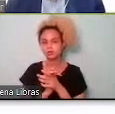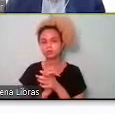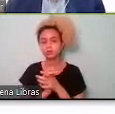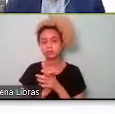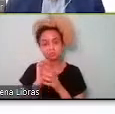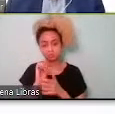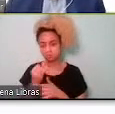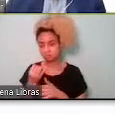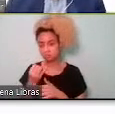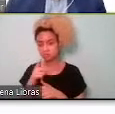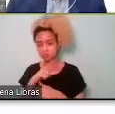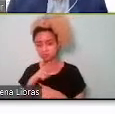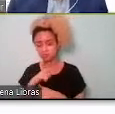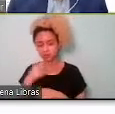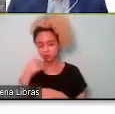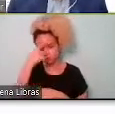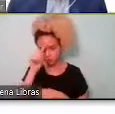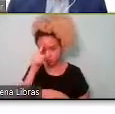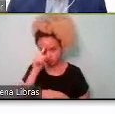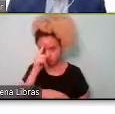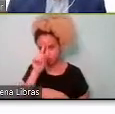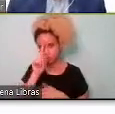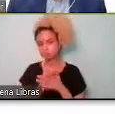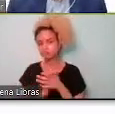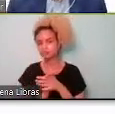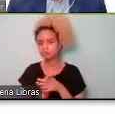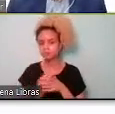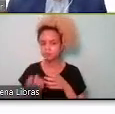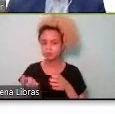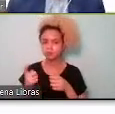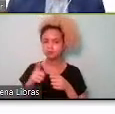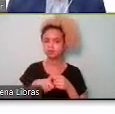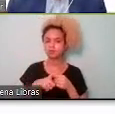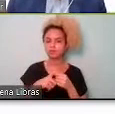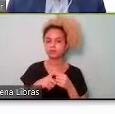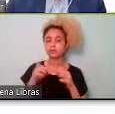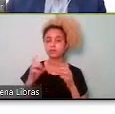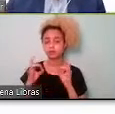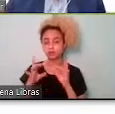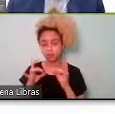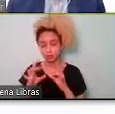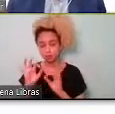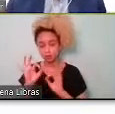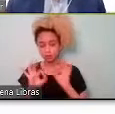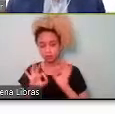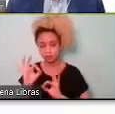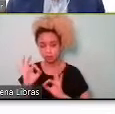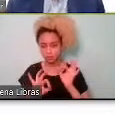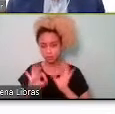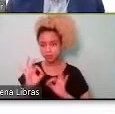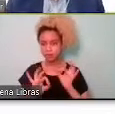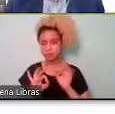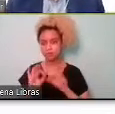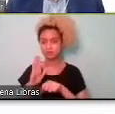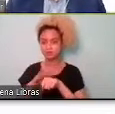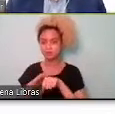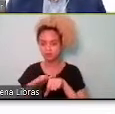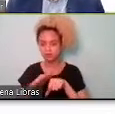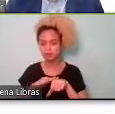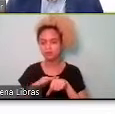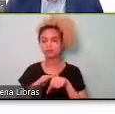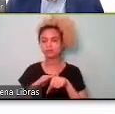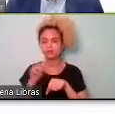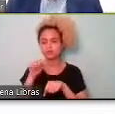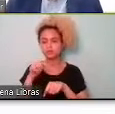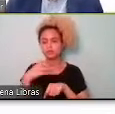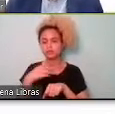tiver alguma dúvida, ele vai voltar, né, ao técnico que elaborou o plano, desenvolver. Esse plano de reforma